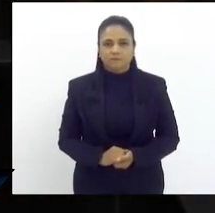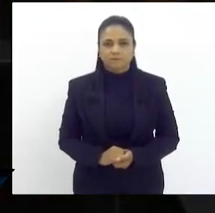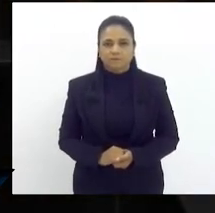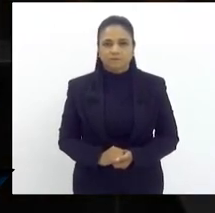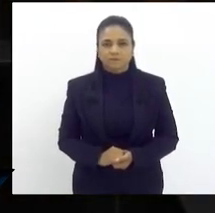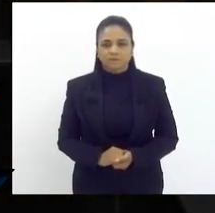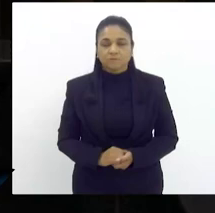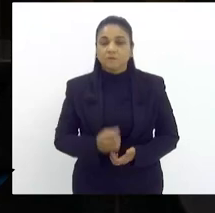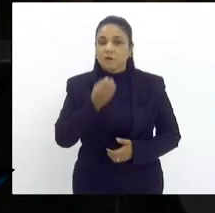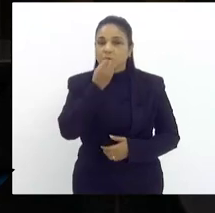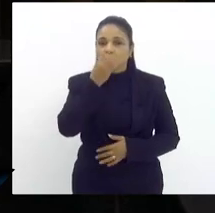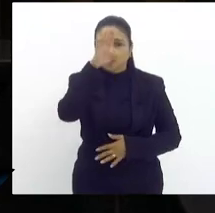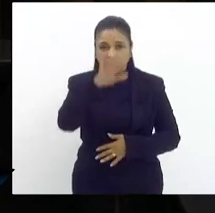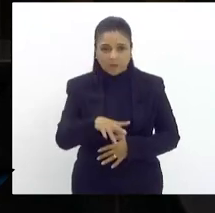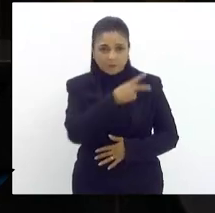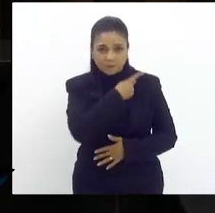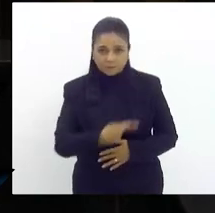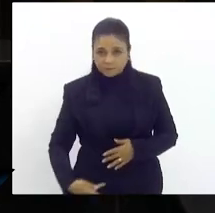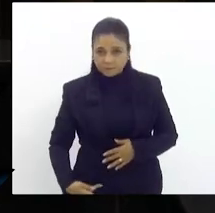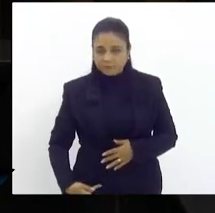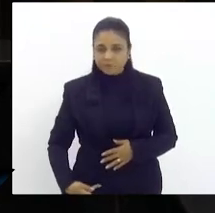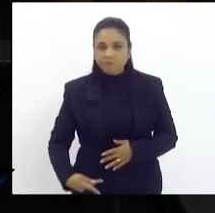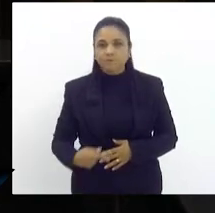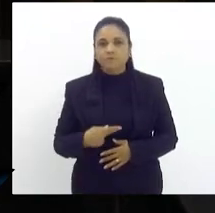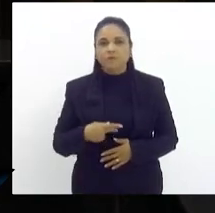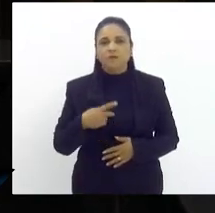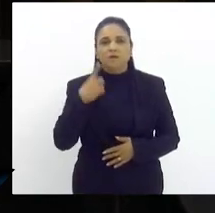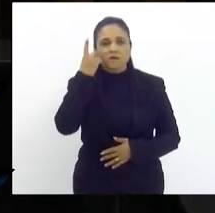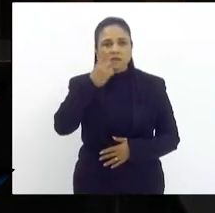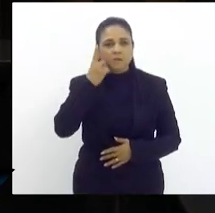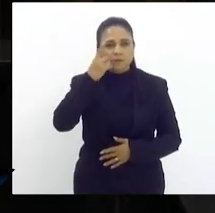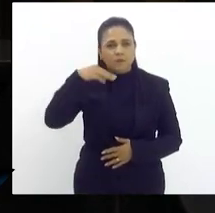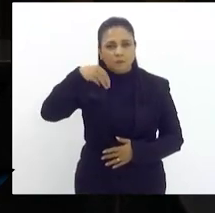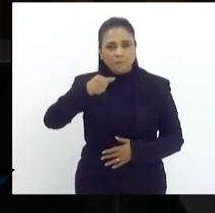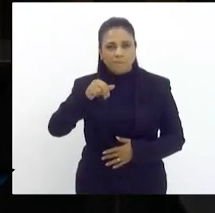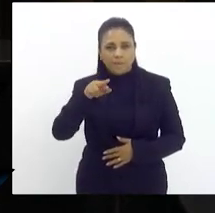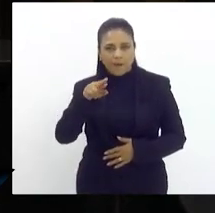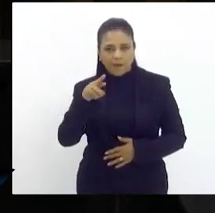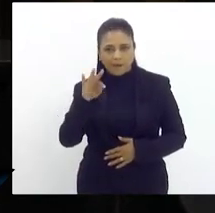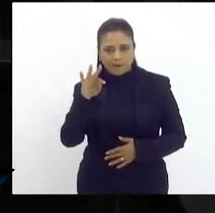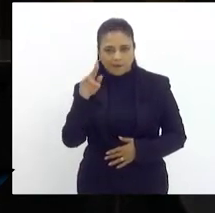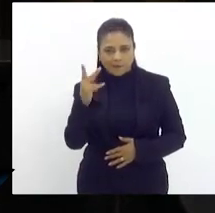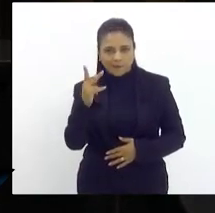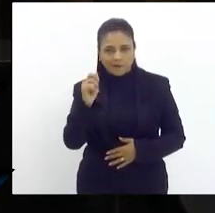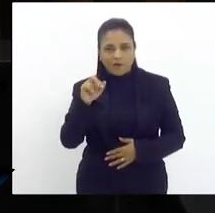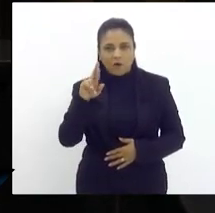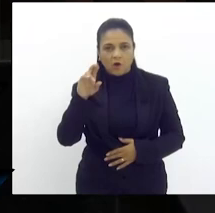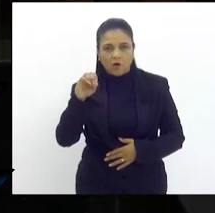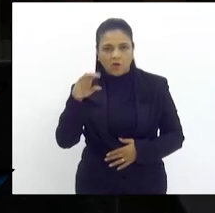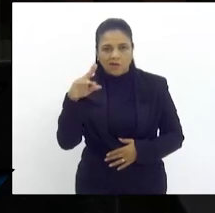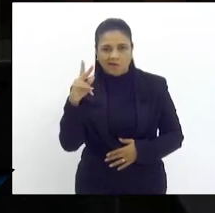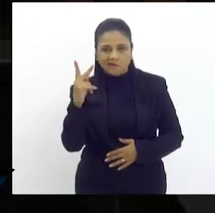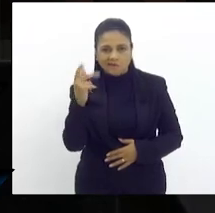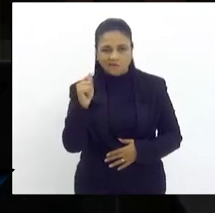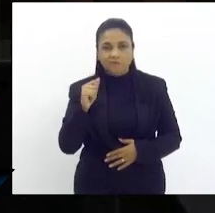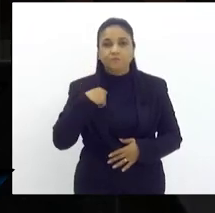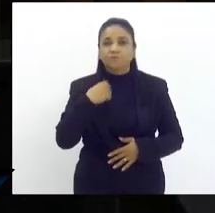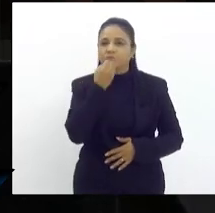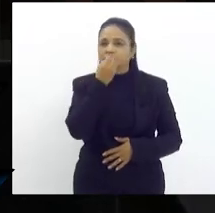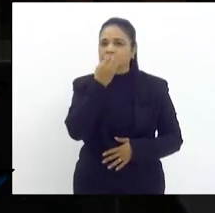Boa tarde Presidente deputada Doutora Marta Rocha Boa tarde a todos os